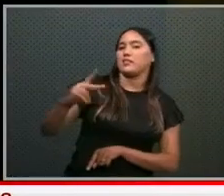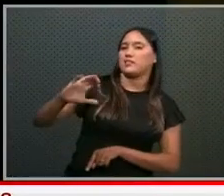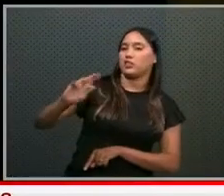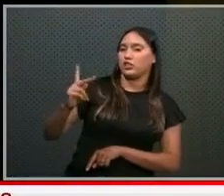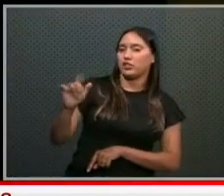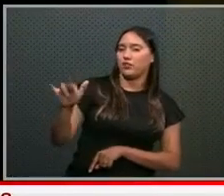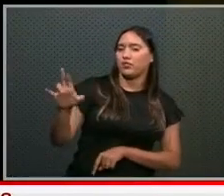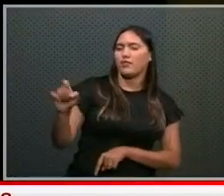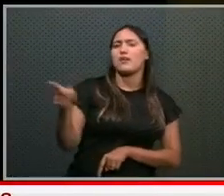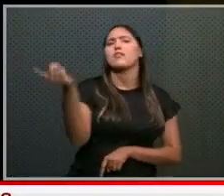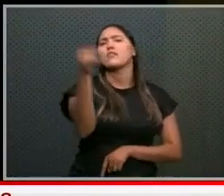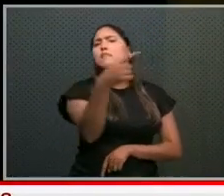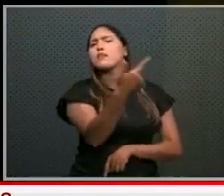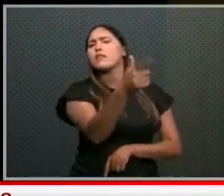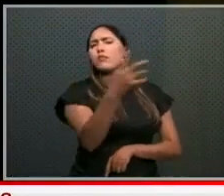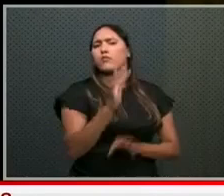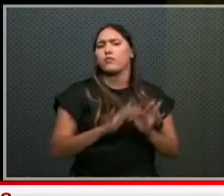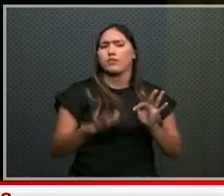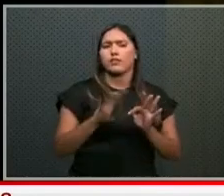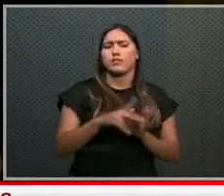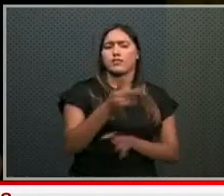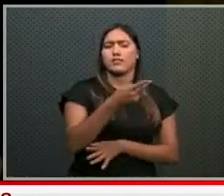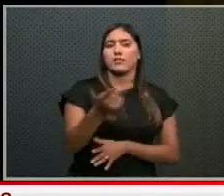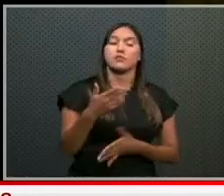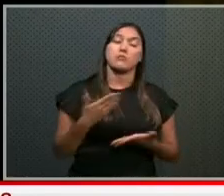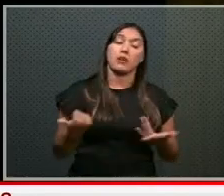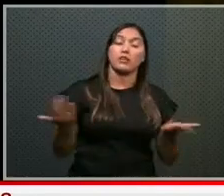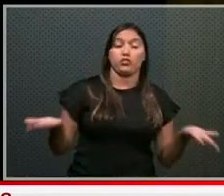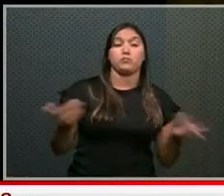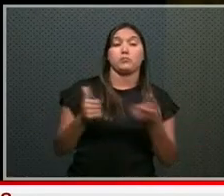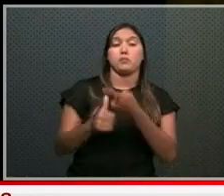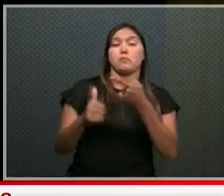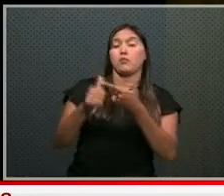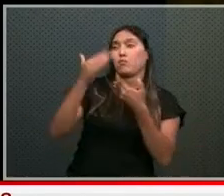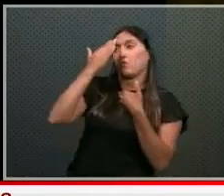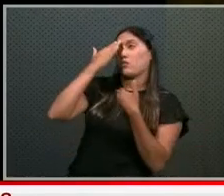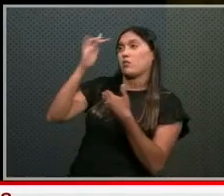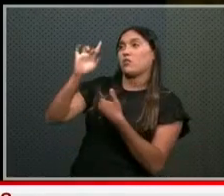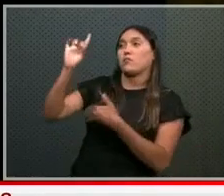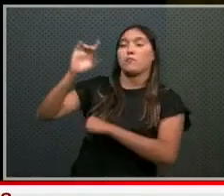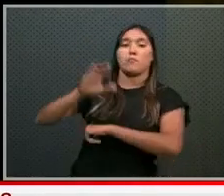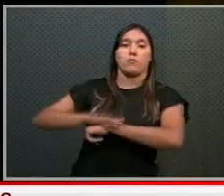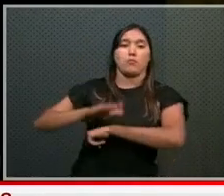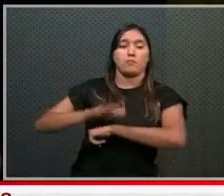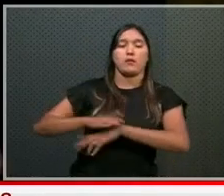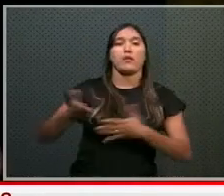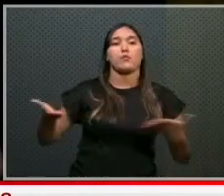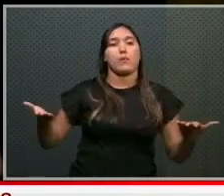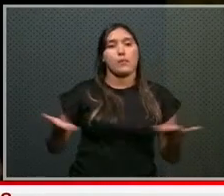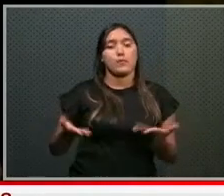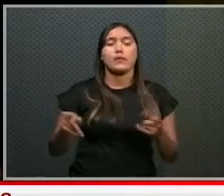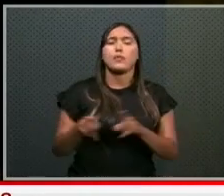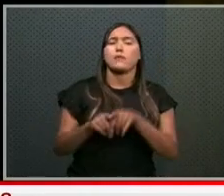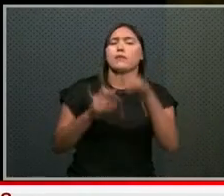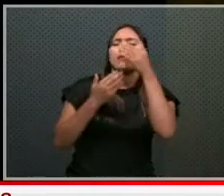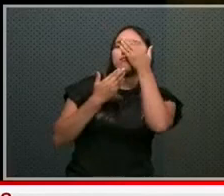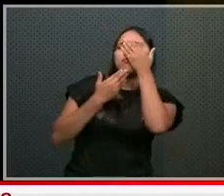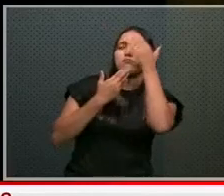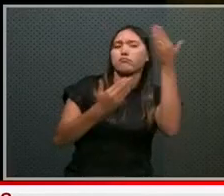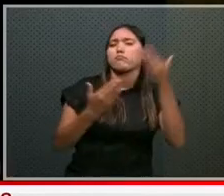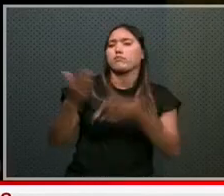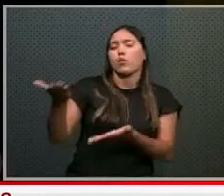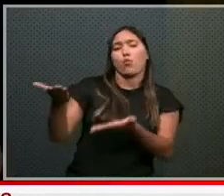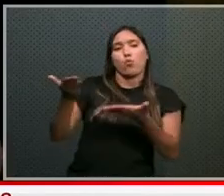Federação mas quero aqui primeiro lugar agradecer a Deus por este momento e Agradecer o convite